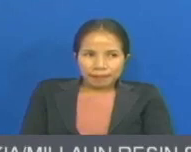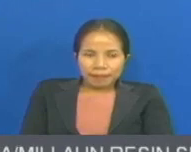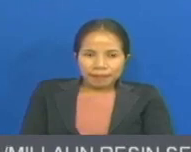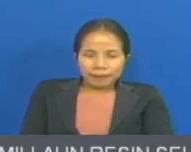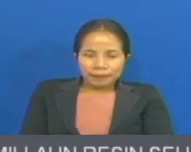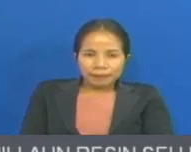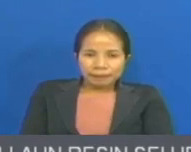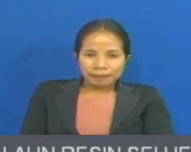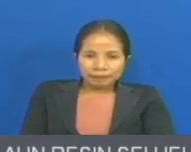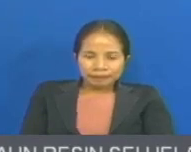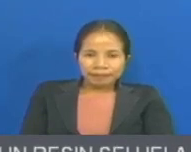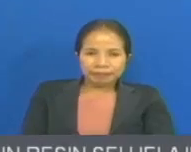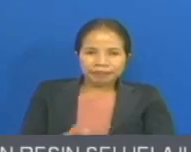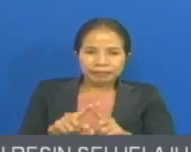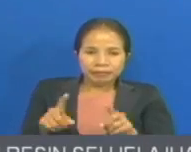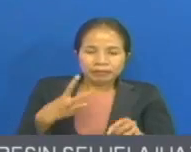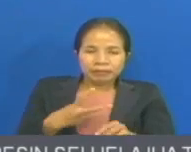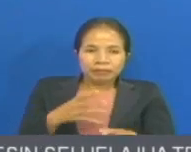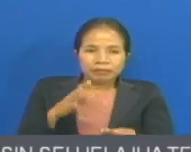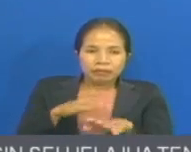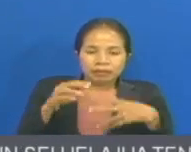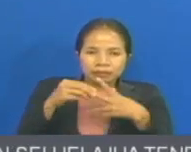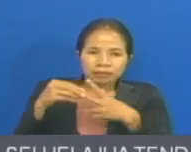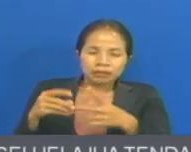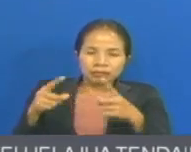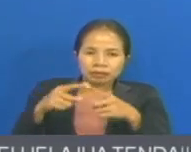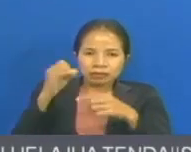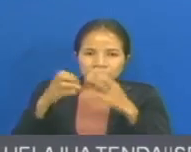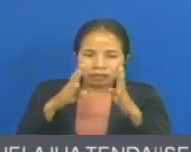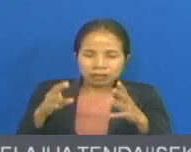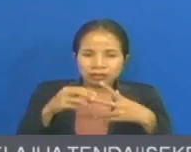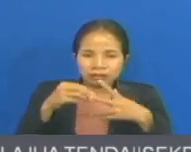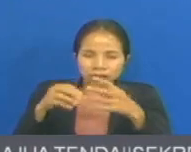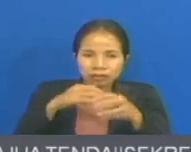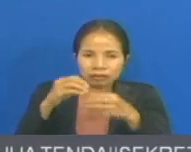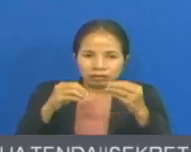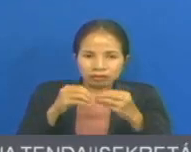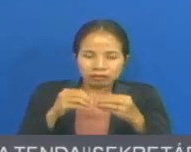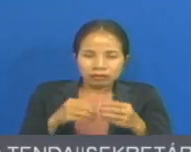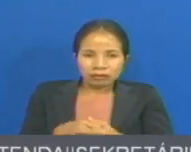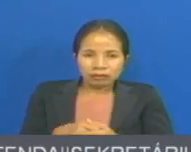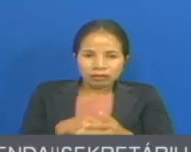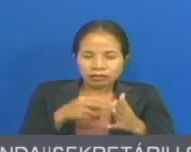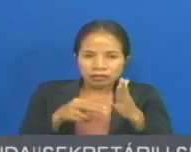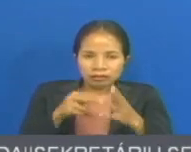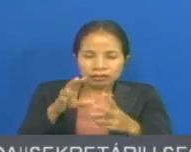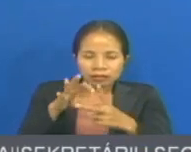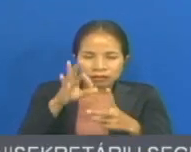mas vai ita combina a formação e da ba especial ba jornalista Sira liliu com a ba cobertura eleição